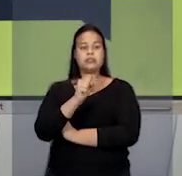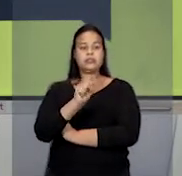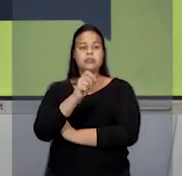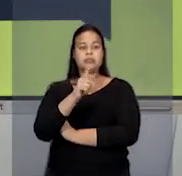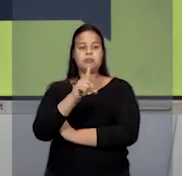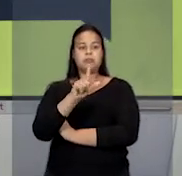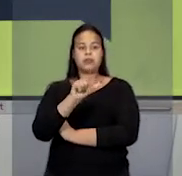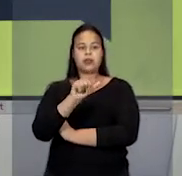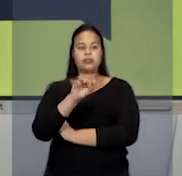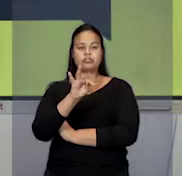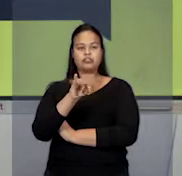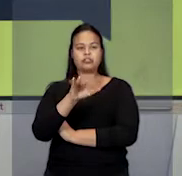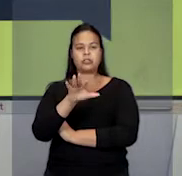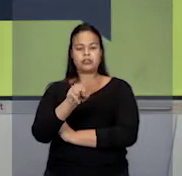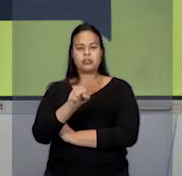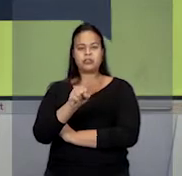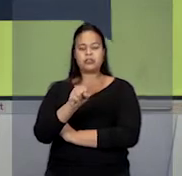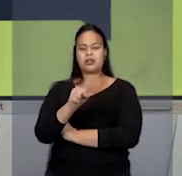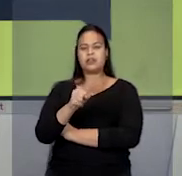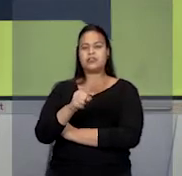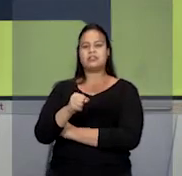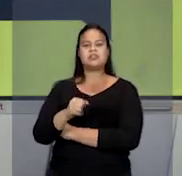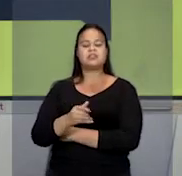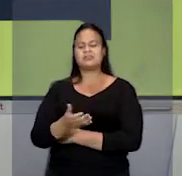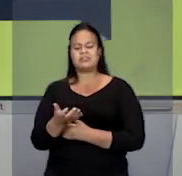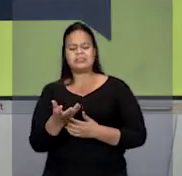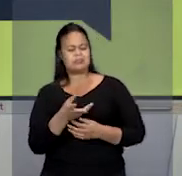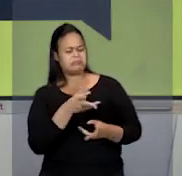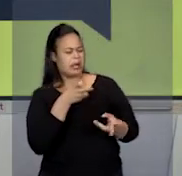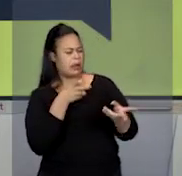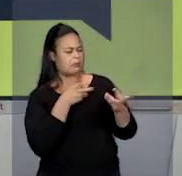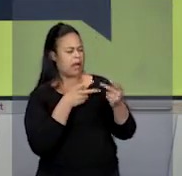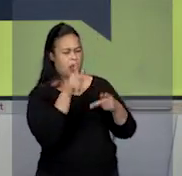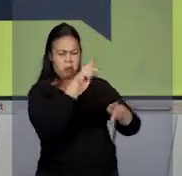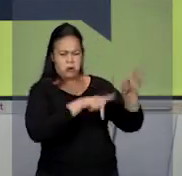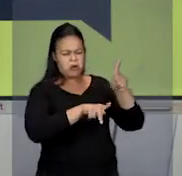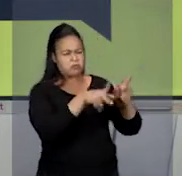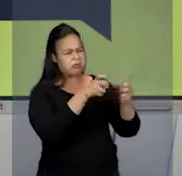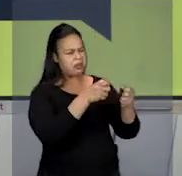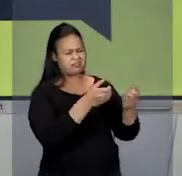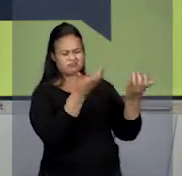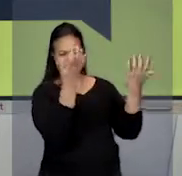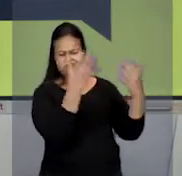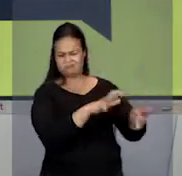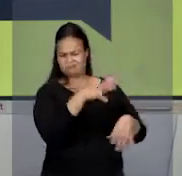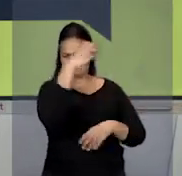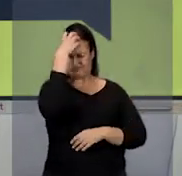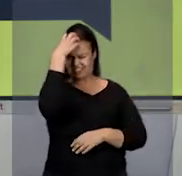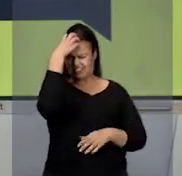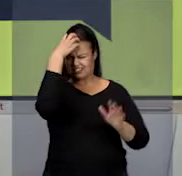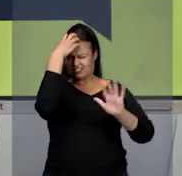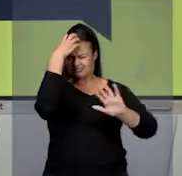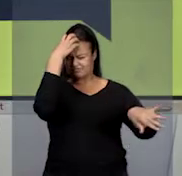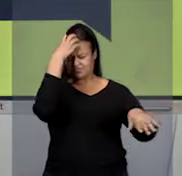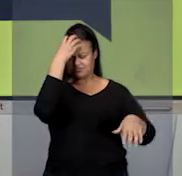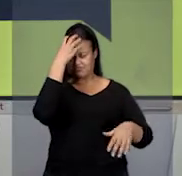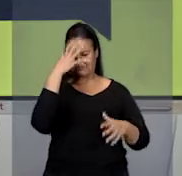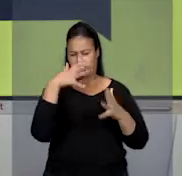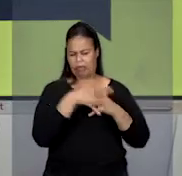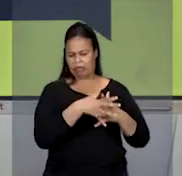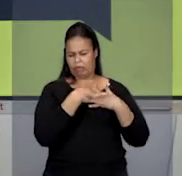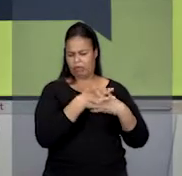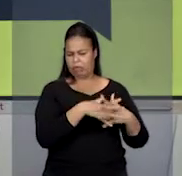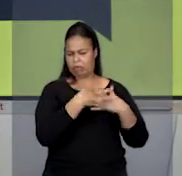e ele começou a ser visto, né, não mais como um grande imperador, mas sim como uma pessoa que estava, né, atrapalhando